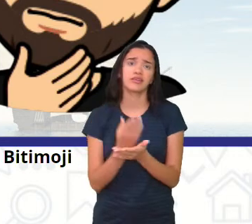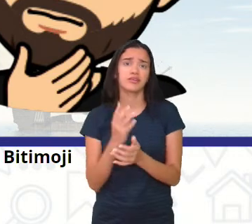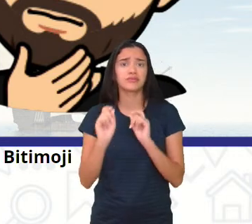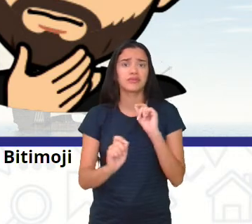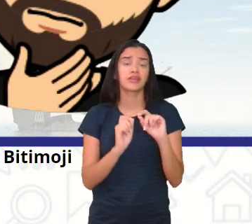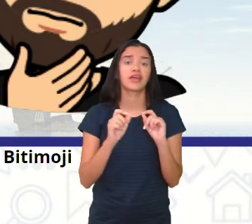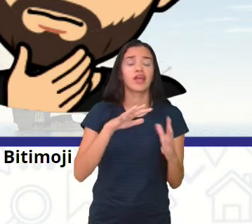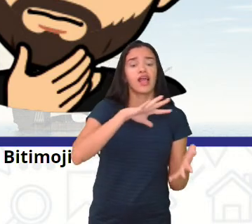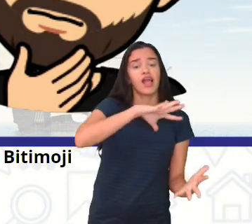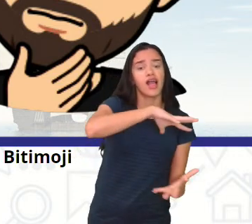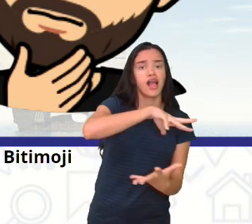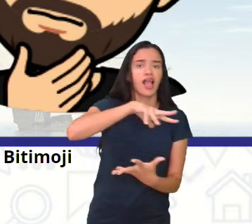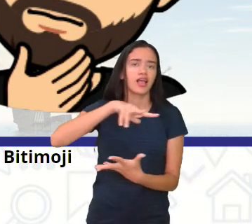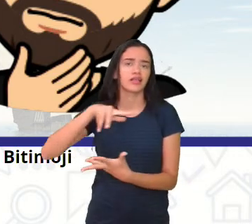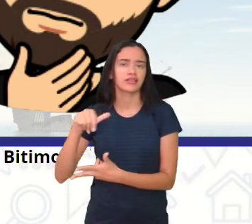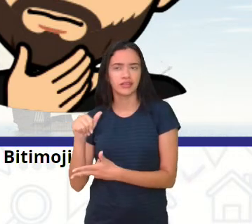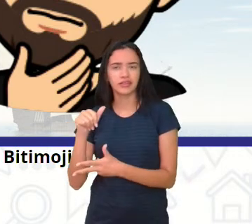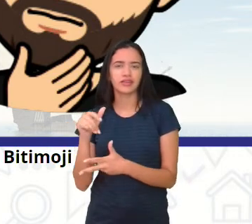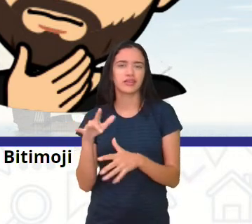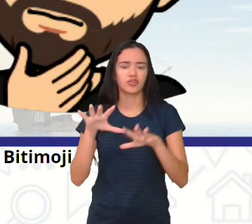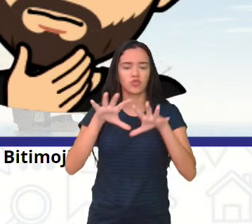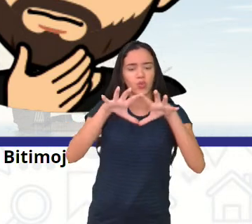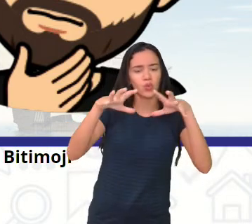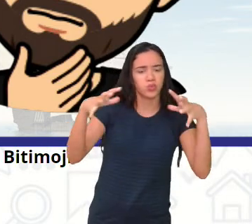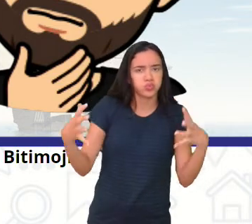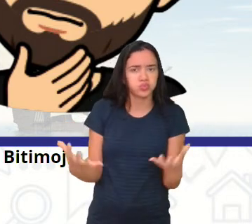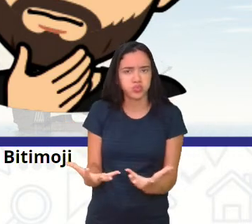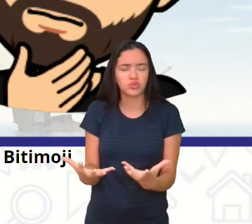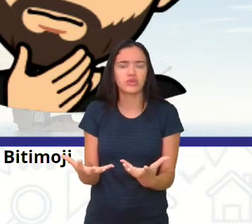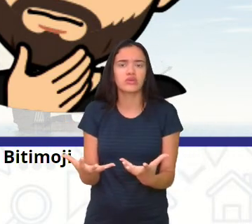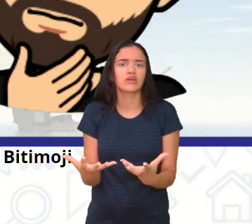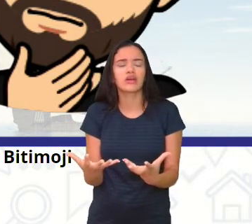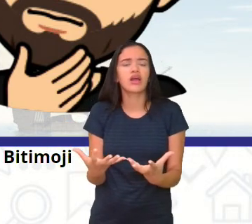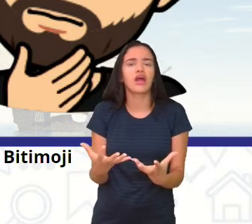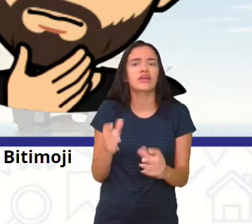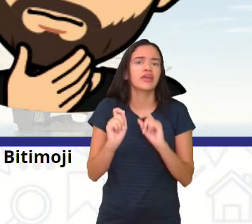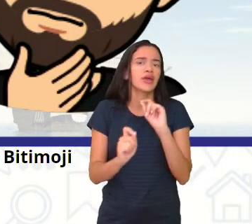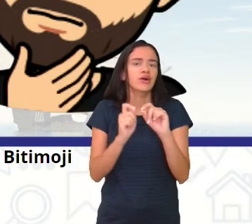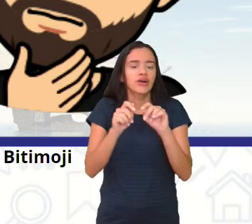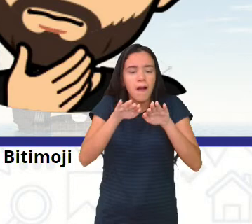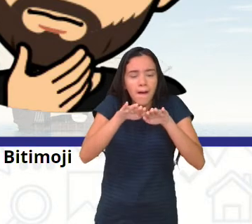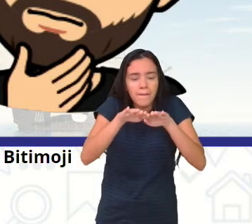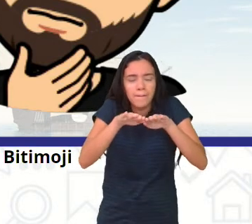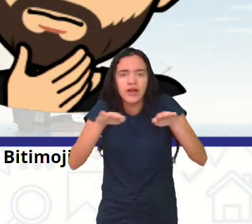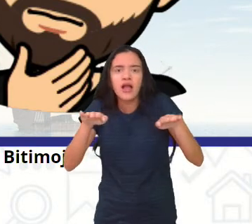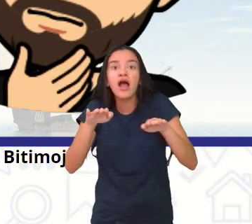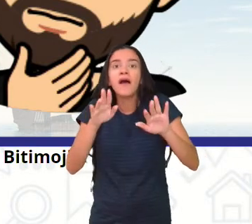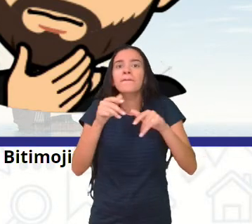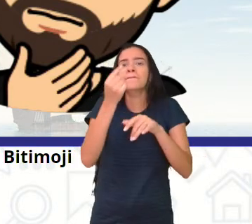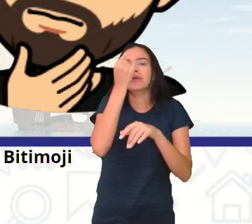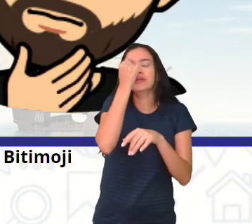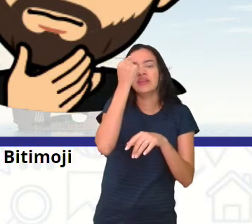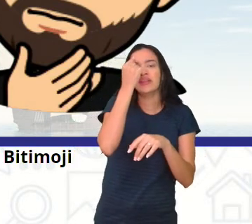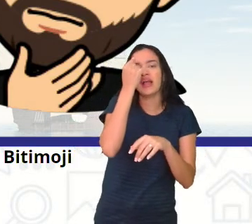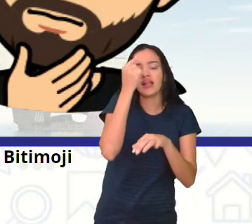que a Terra não tinha esse formato não, que a Terra ela era plana, né? E que